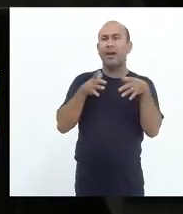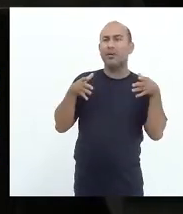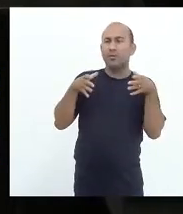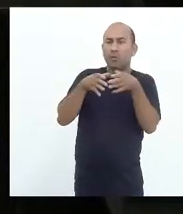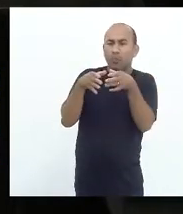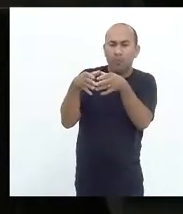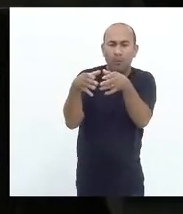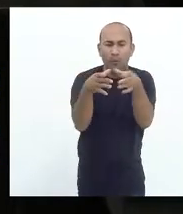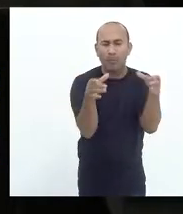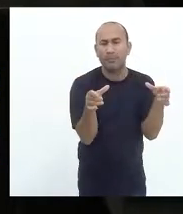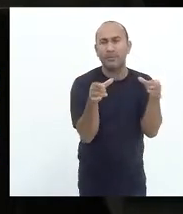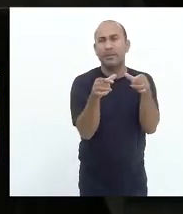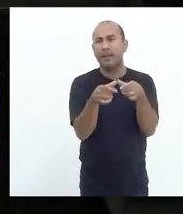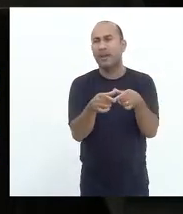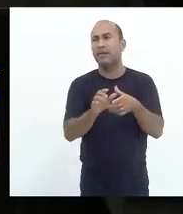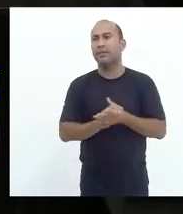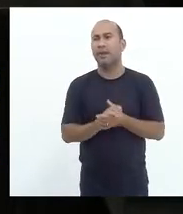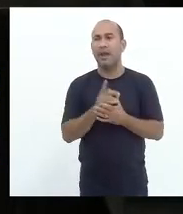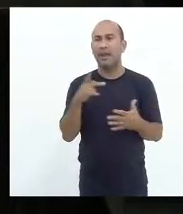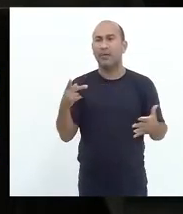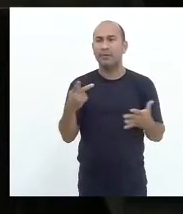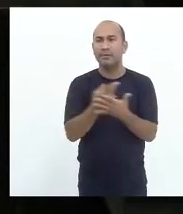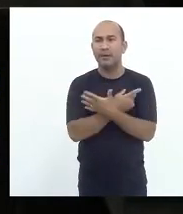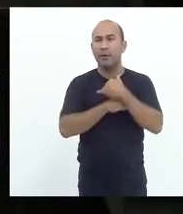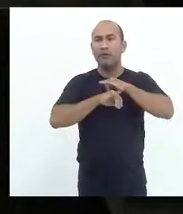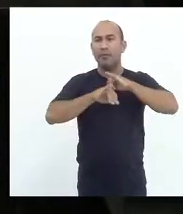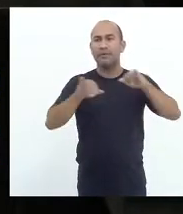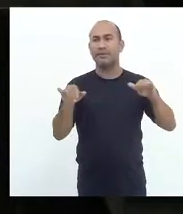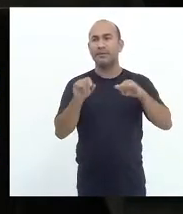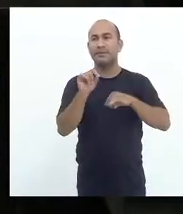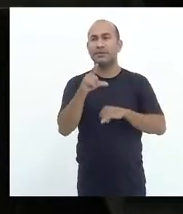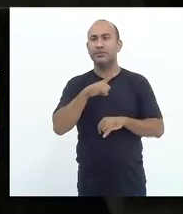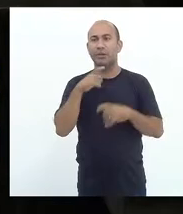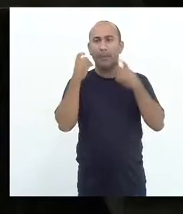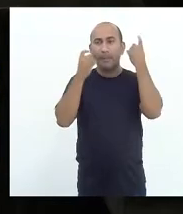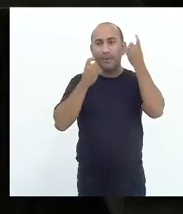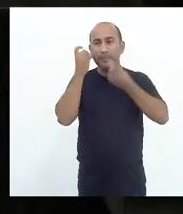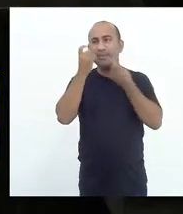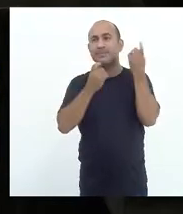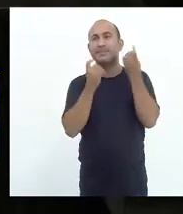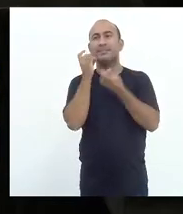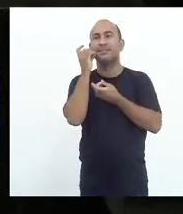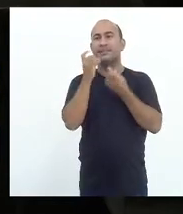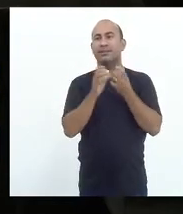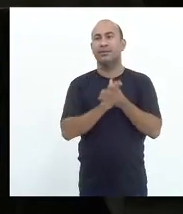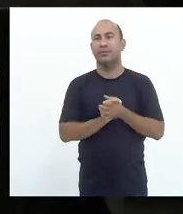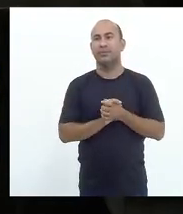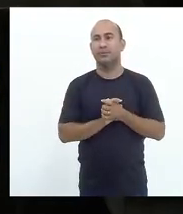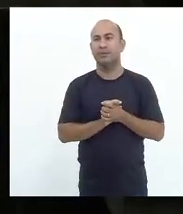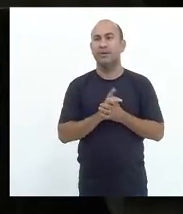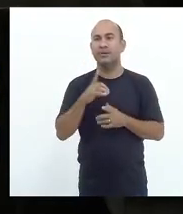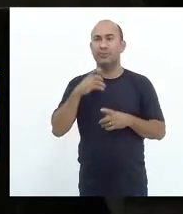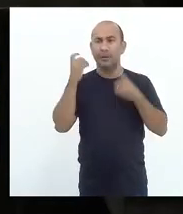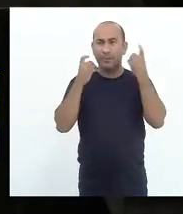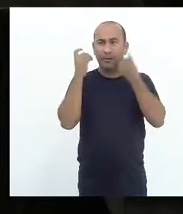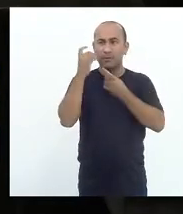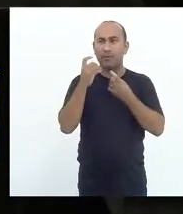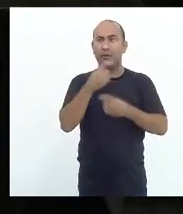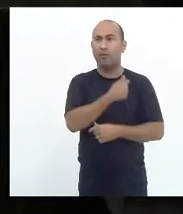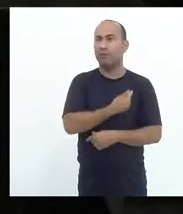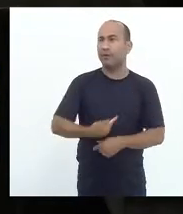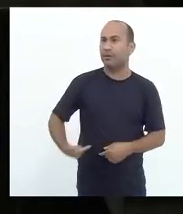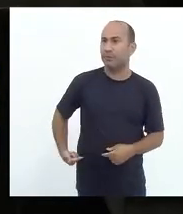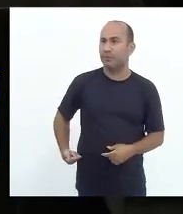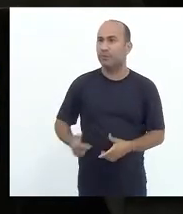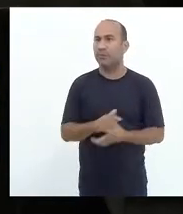grupos, enfim, e correu uma informação de que havia uma preocupação do Palácio Guanabara, havia uma preocupação do governador,